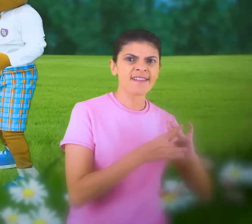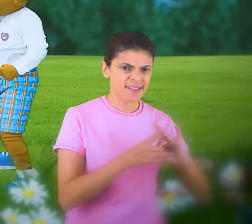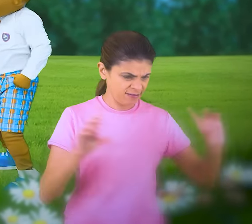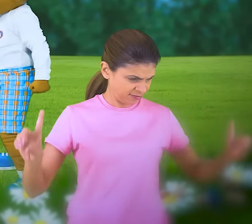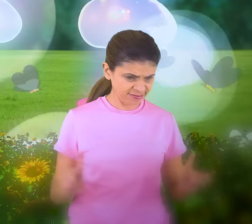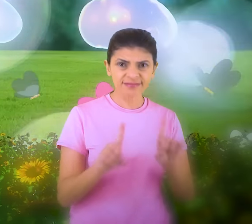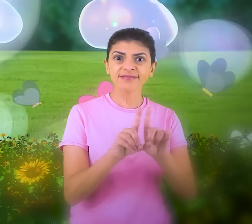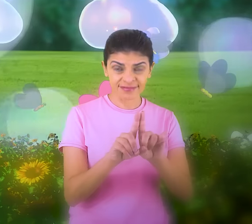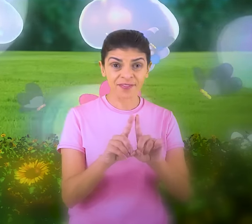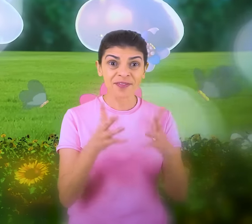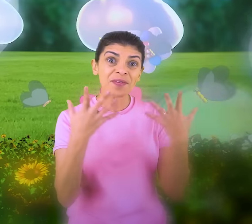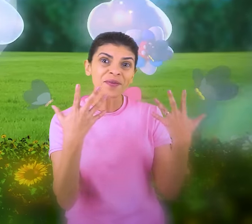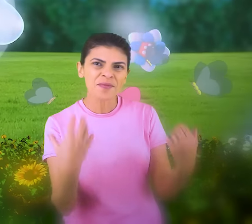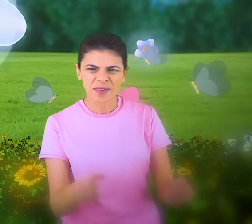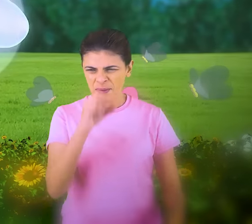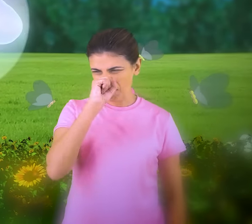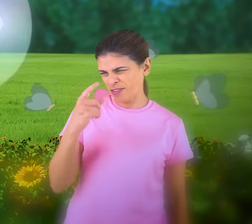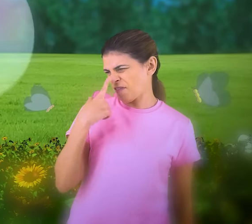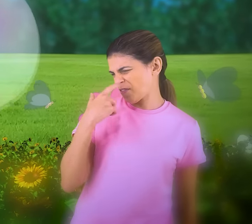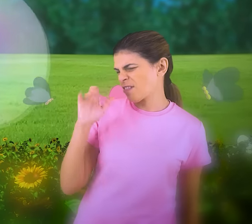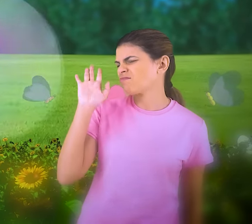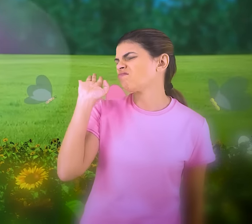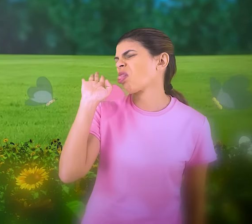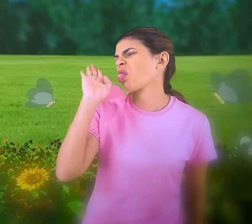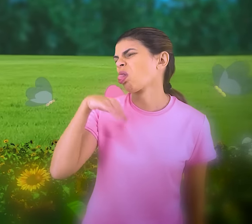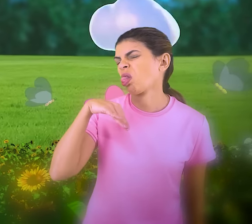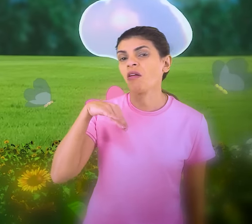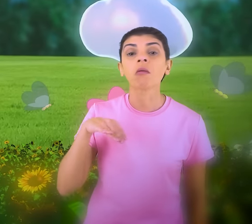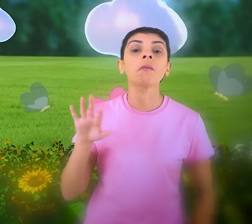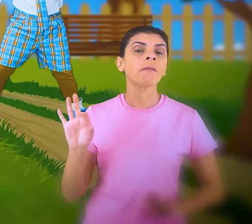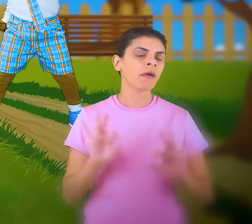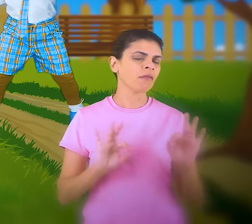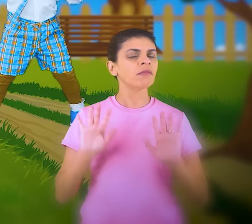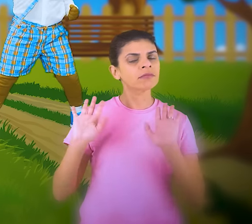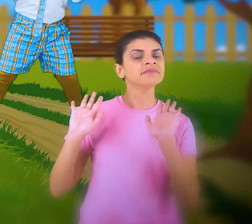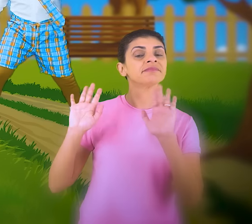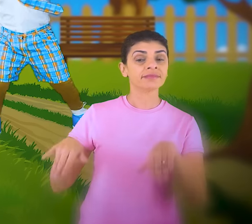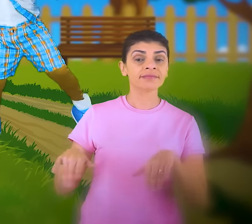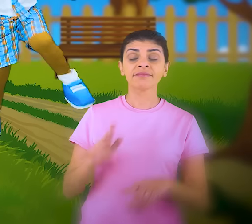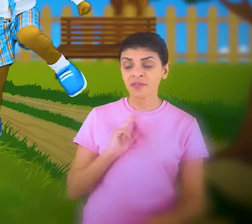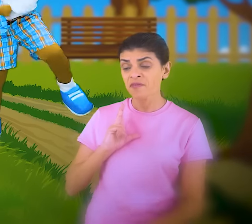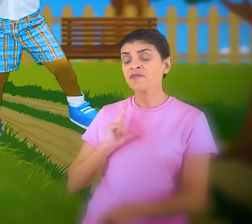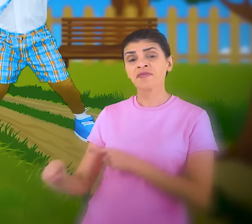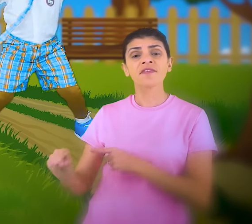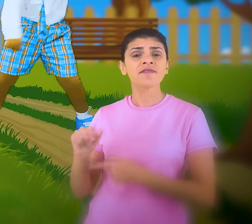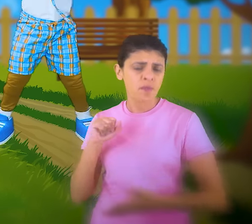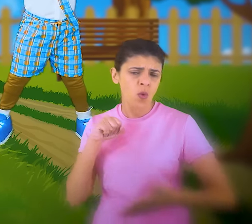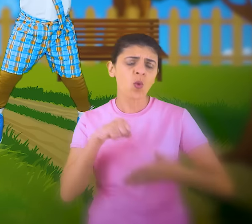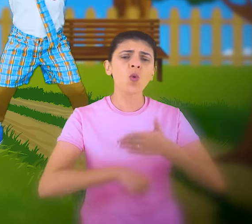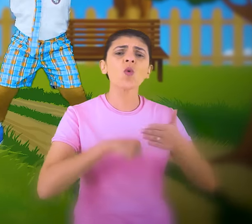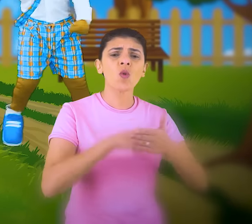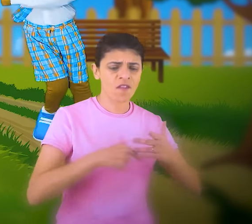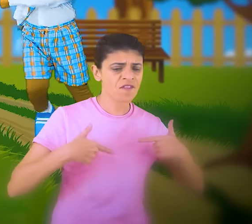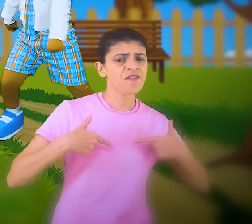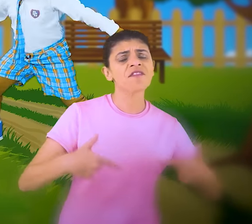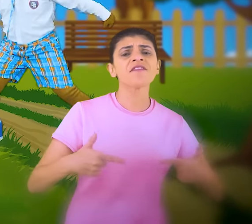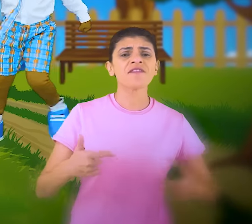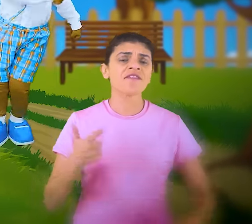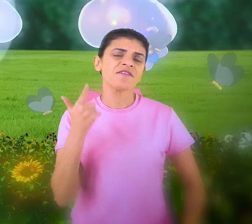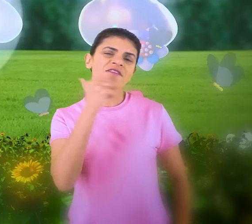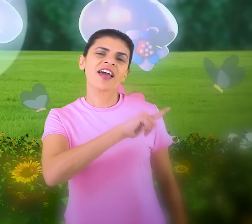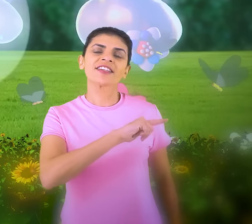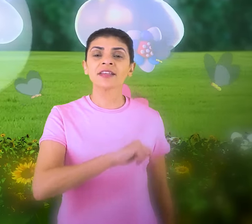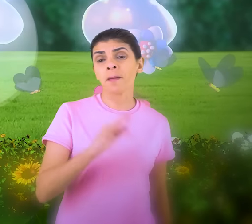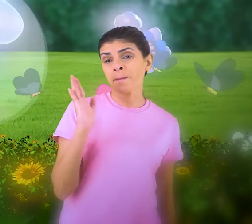tá com a gente. Bruxa fedida, pode se preparar. Nós vamos lutar, nós vamos vencer. Toda